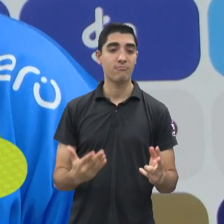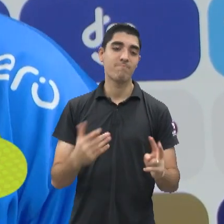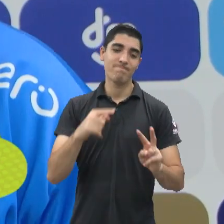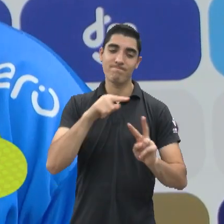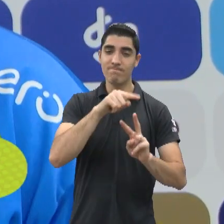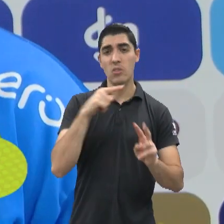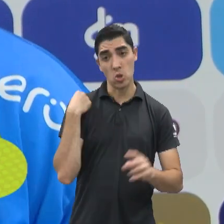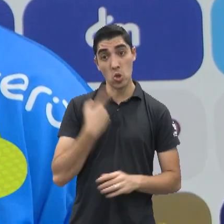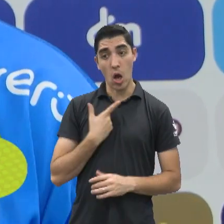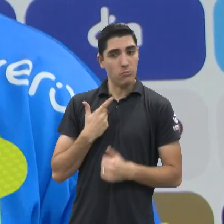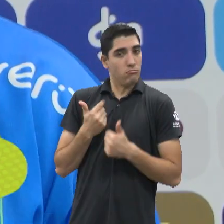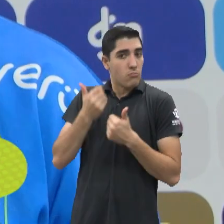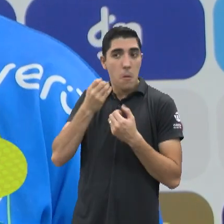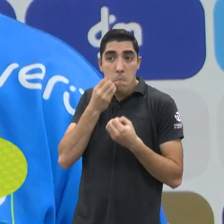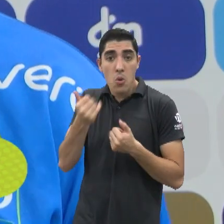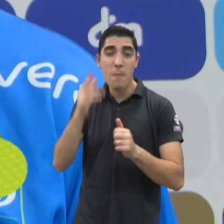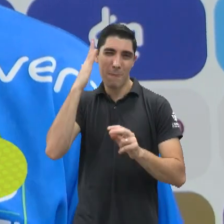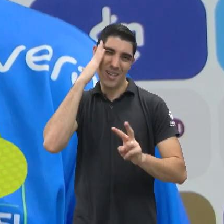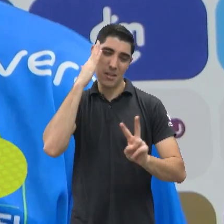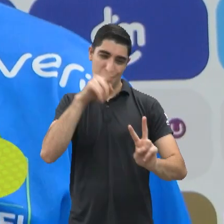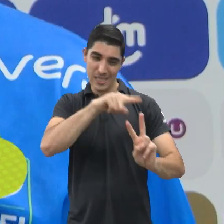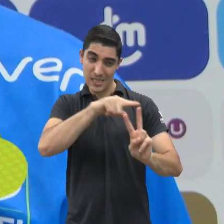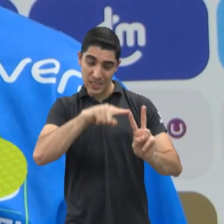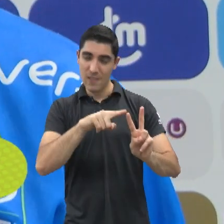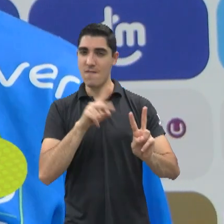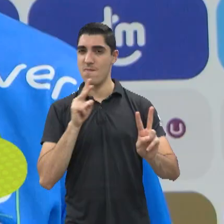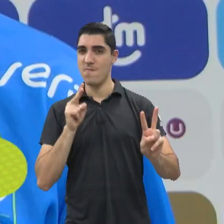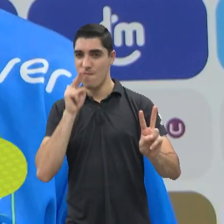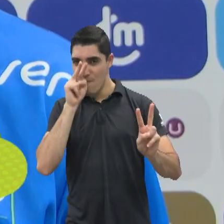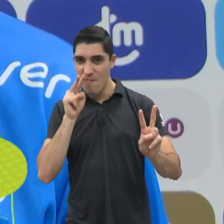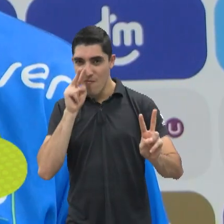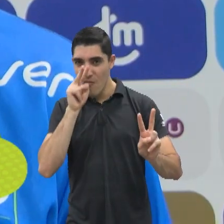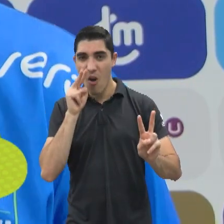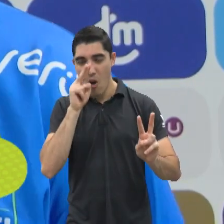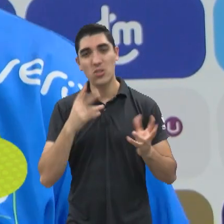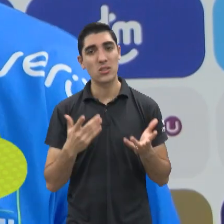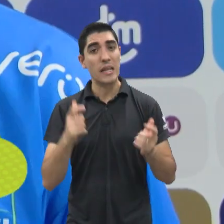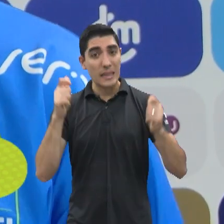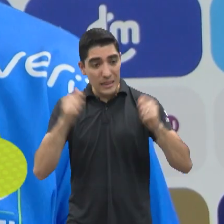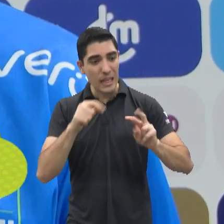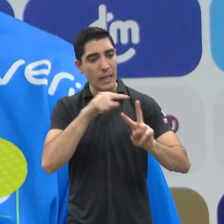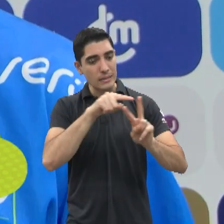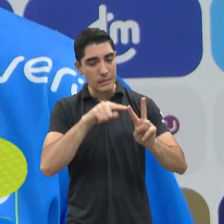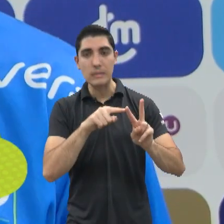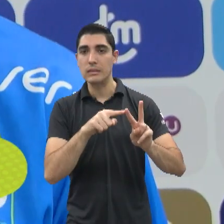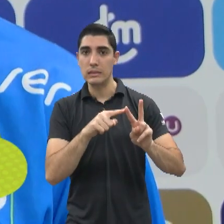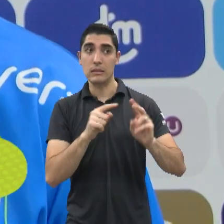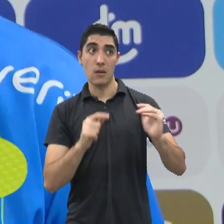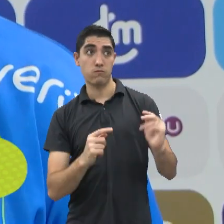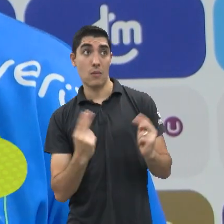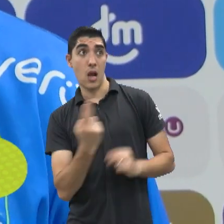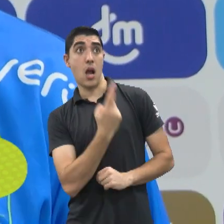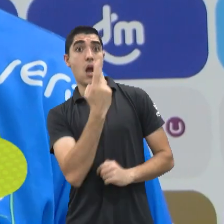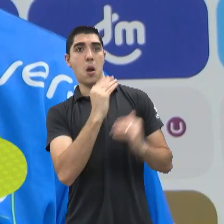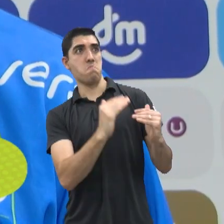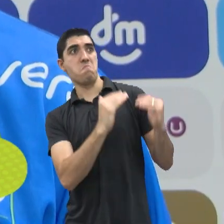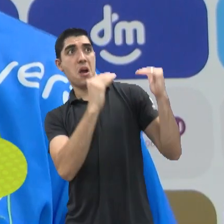gente esperava, mas são 2 atacantes que a gente sabe que tem capacidade de jogar marcados, né? São caras muito altos, né? Vão muito